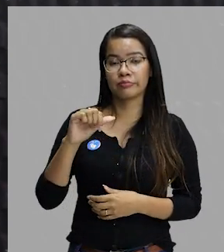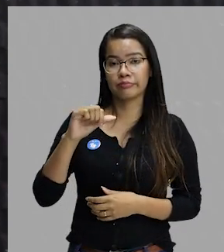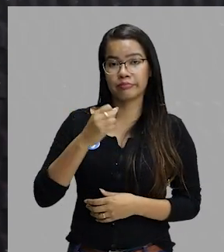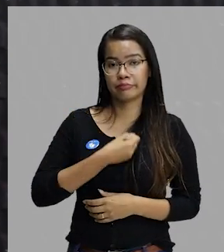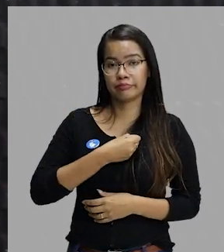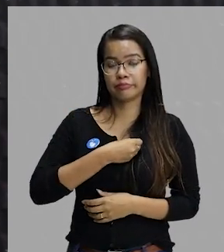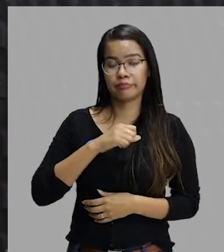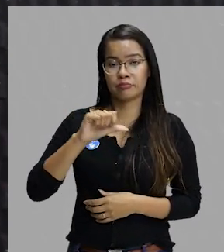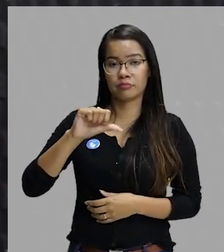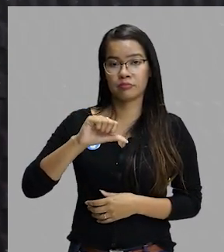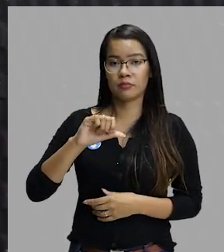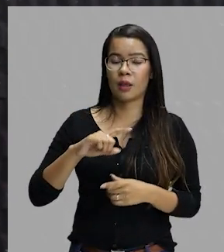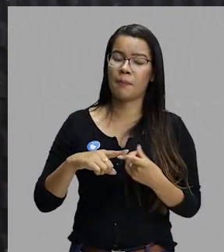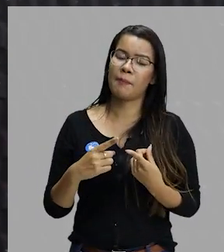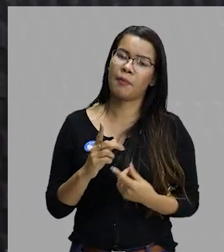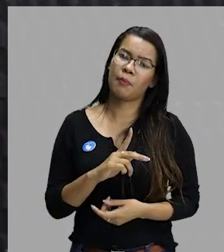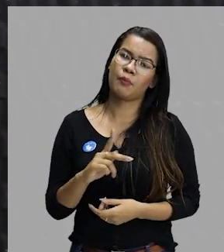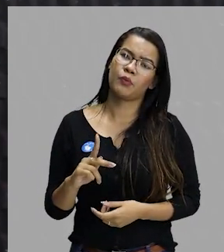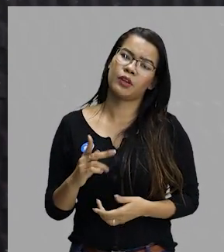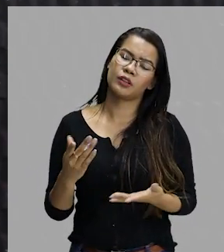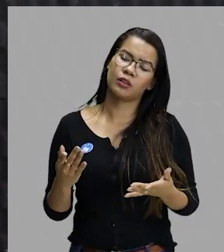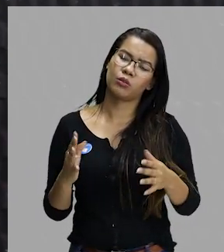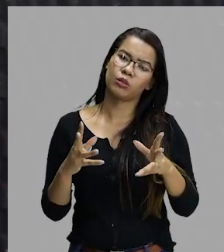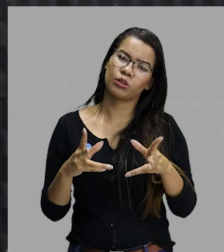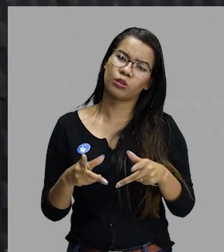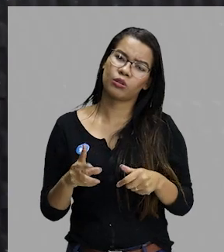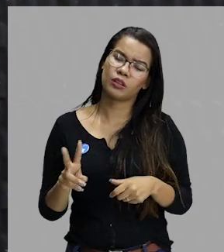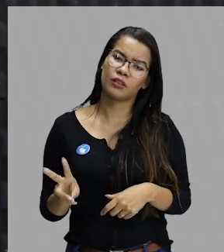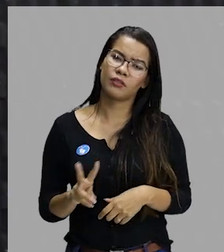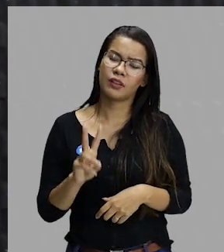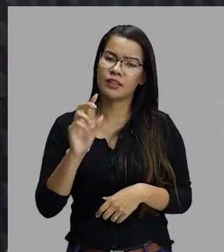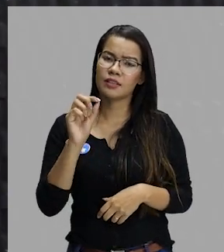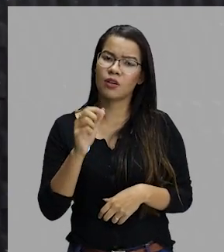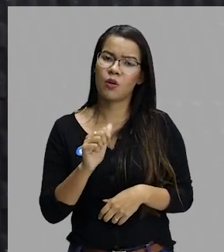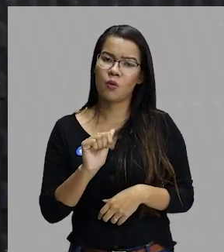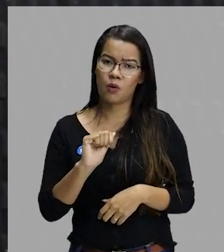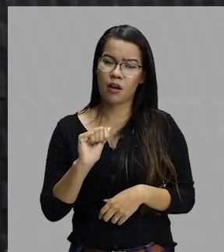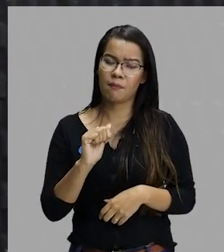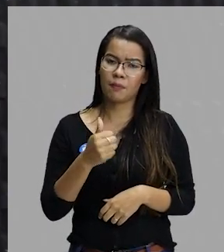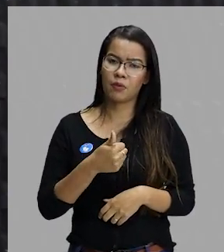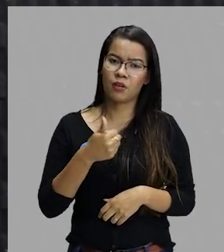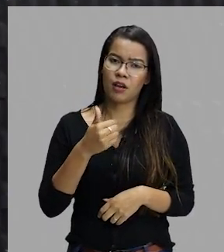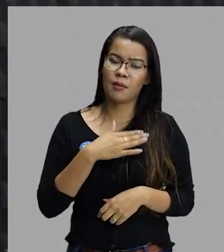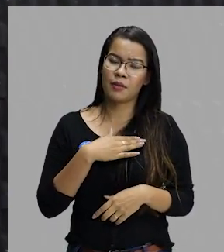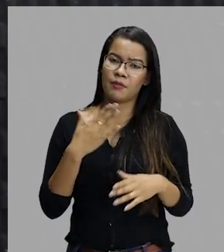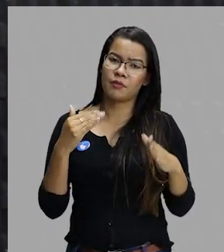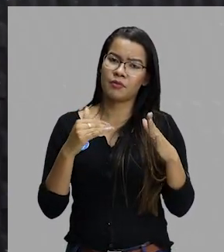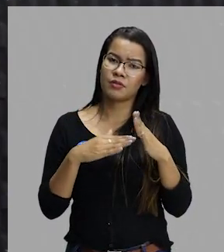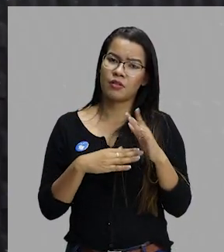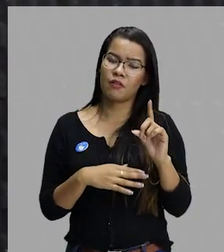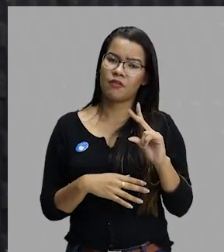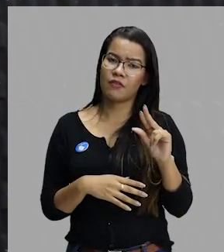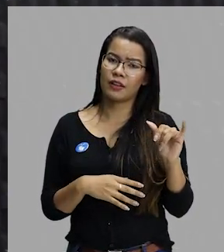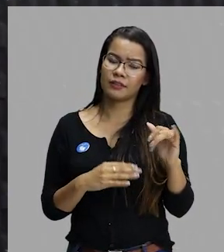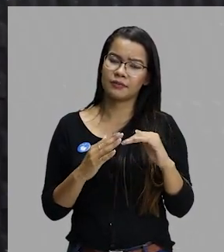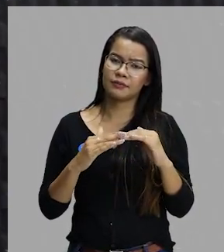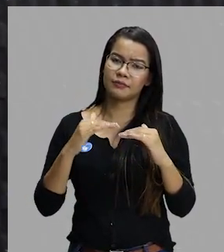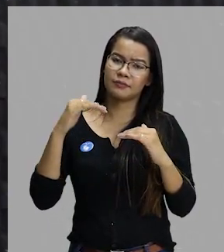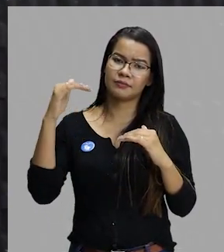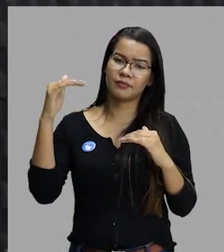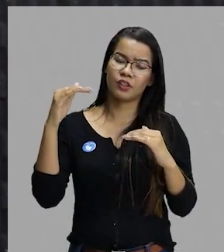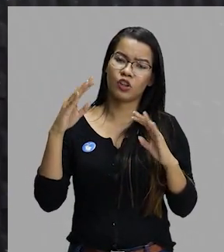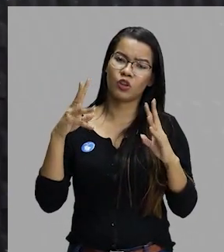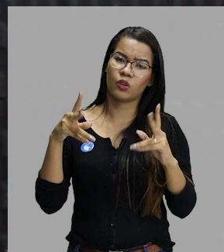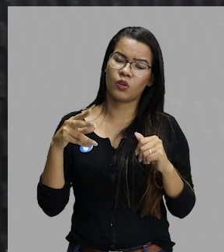negativo. Ah, professor, quer dizer que toda vez que esse a for positivo, a minha função vai ser assim crescente, e